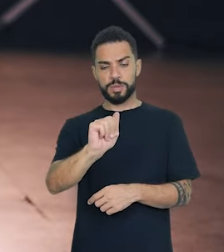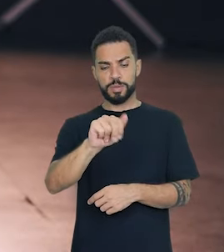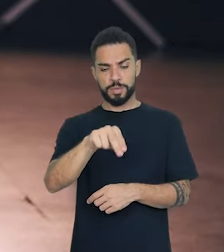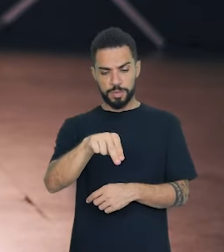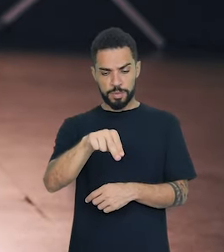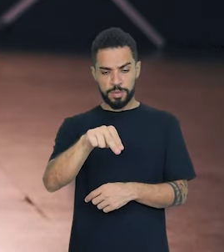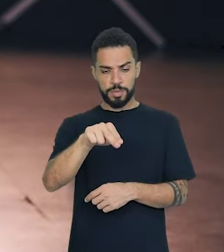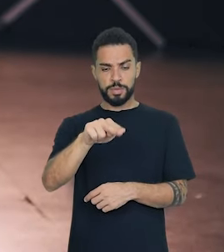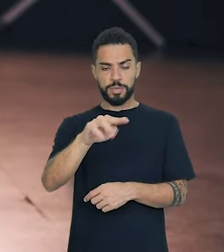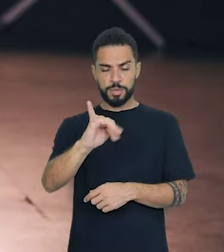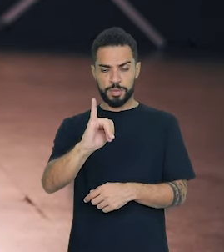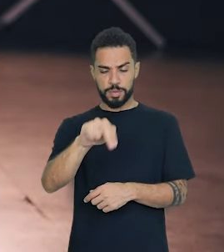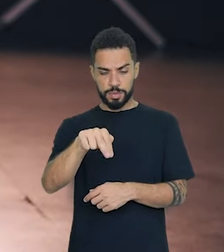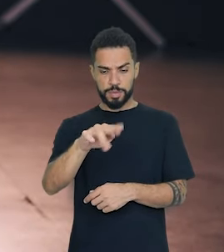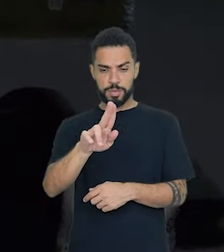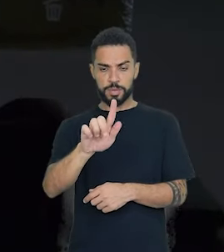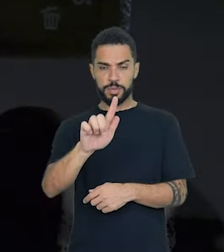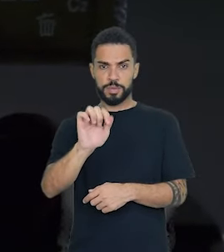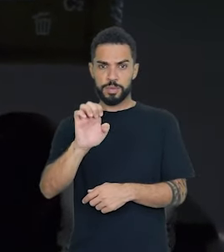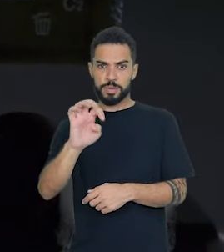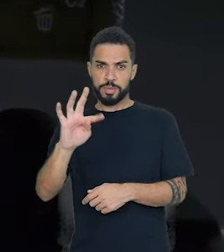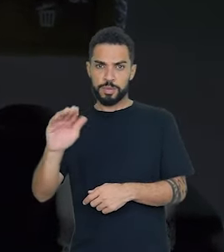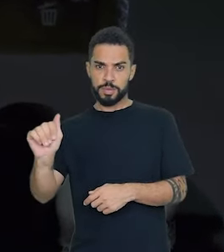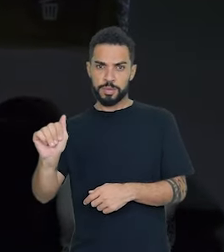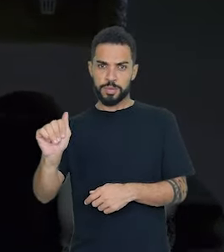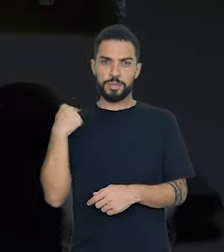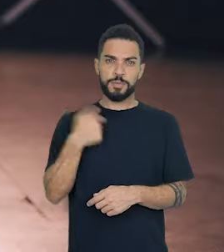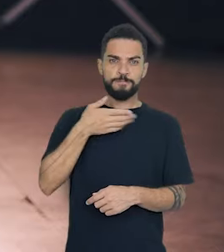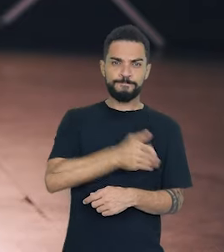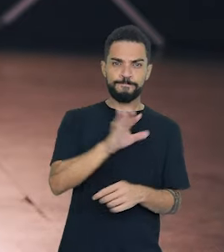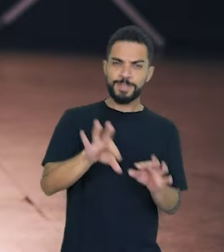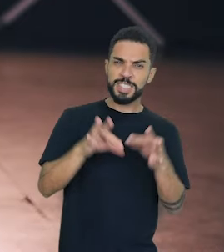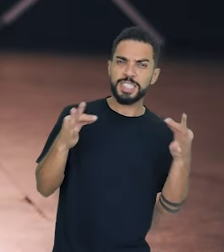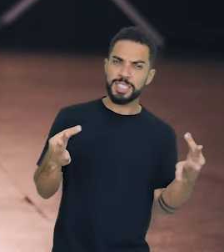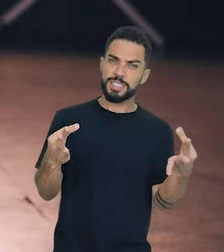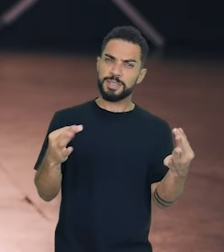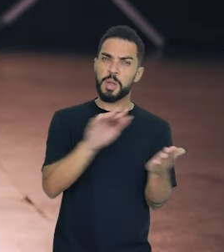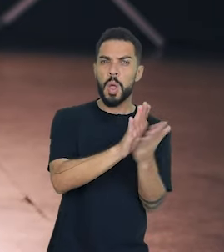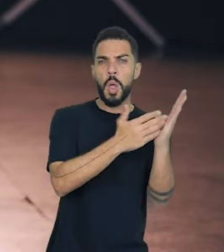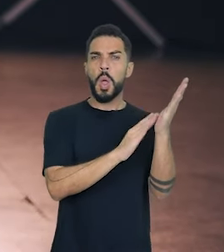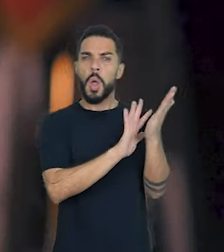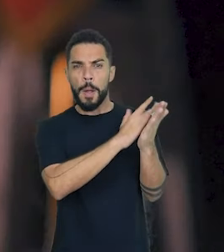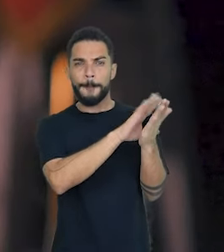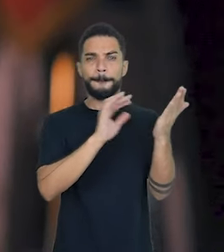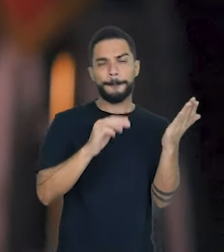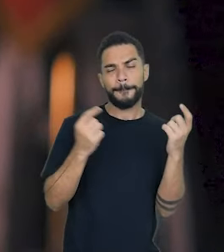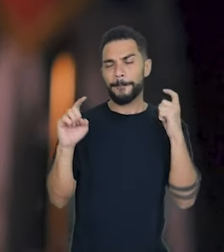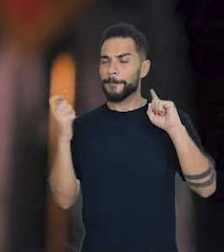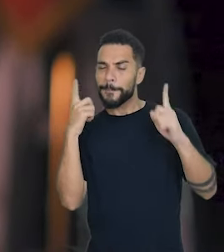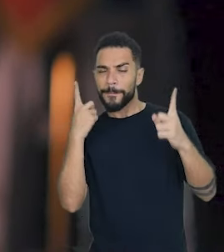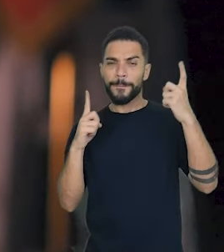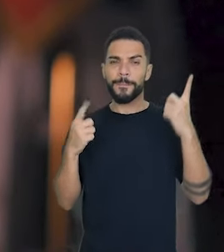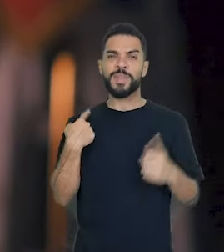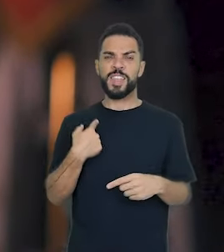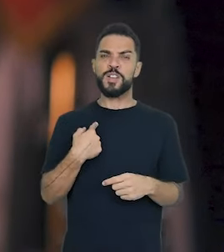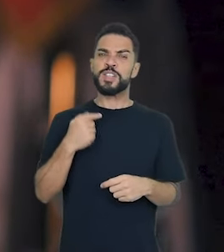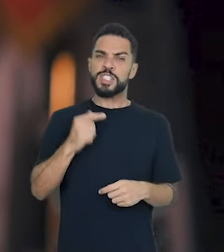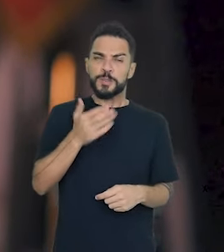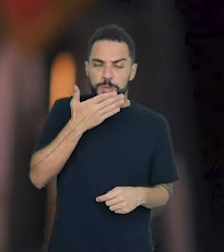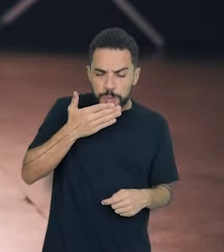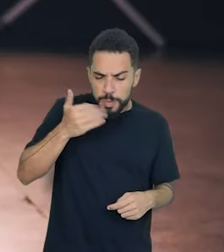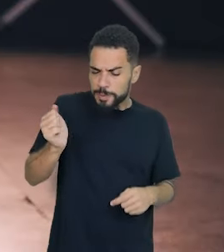objetivo, que é o 10. Então, por mais simples que seja a escola de samba, eu, graças a Deus, eu dei o melhor de